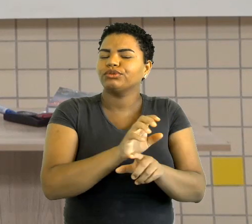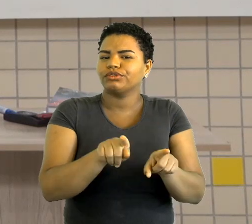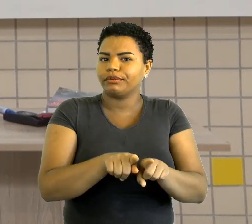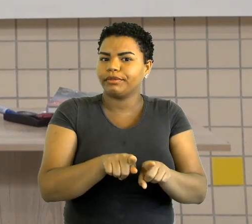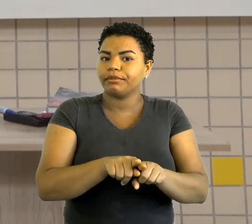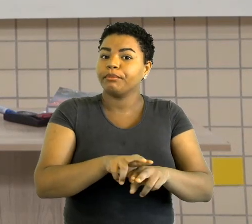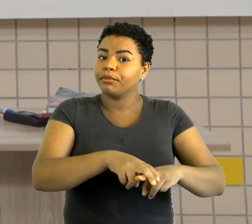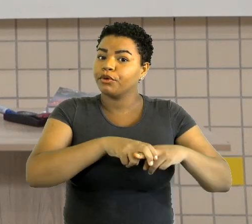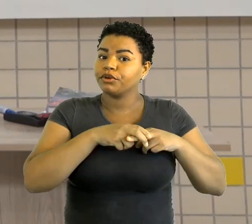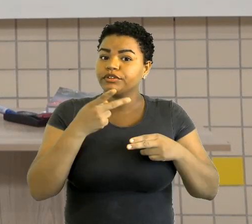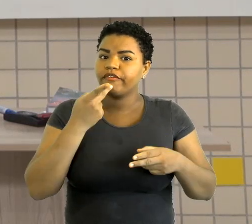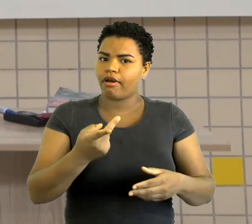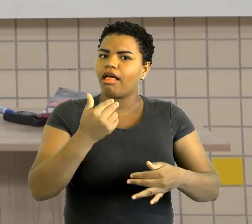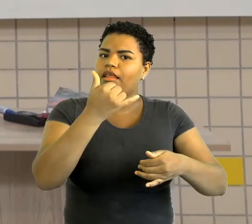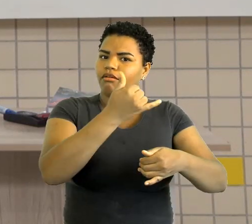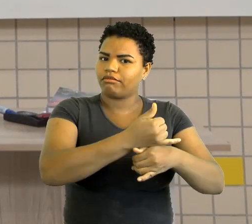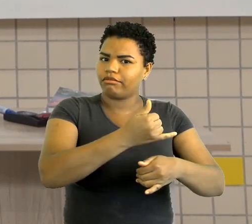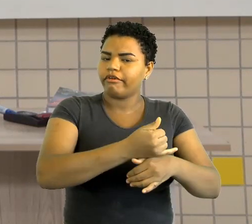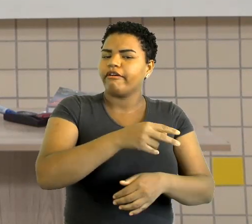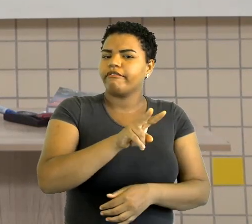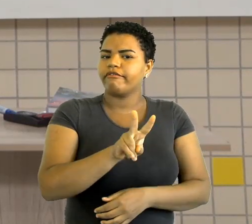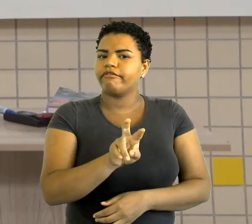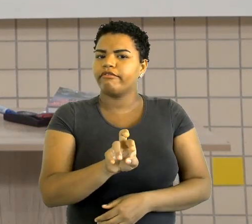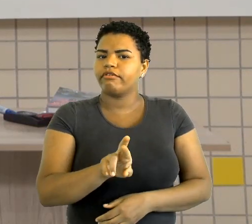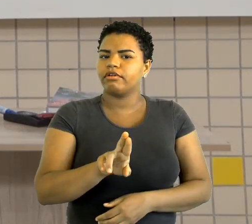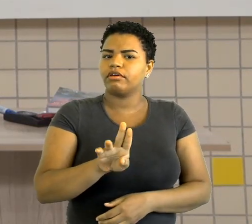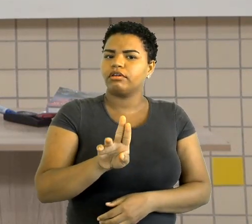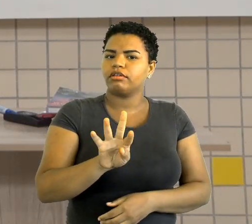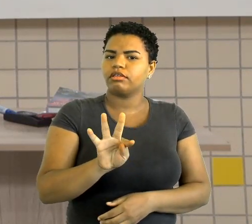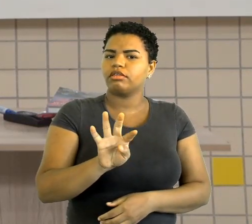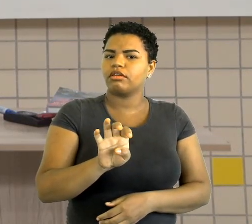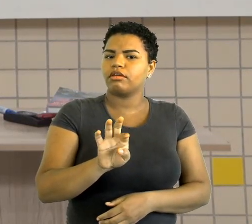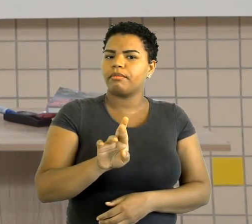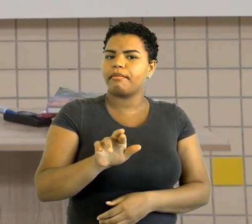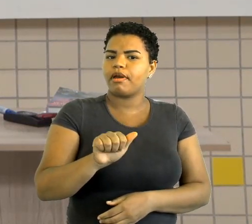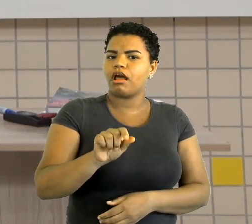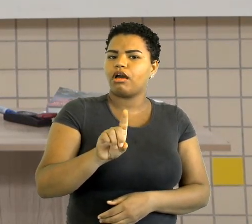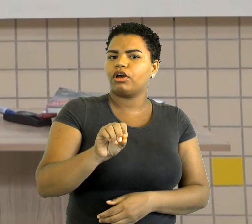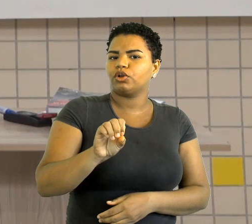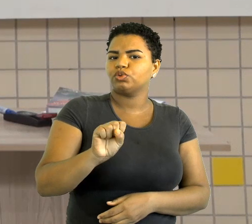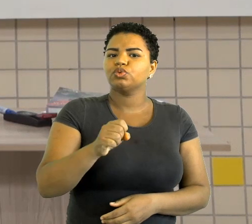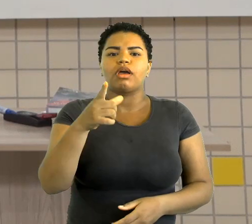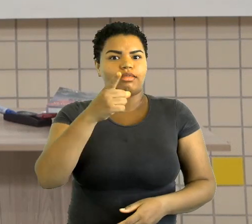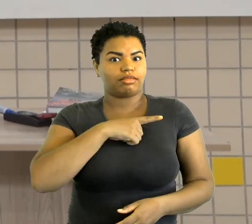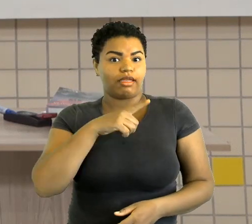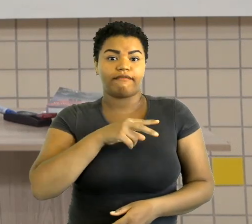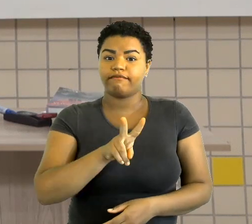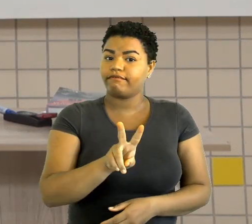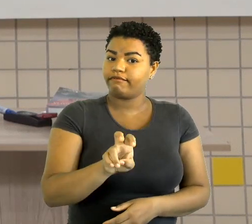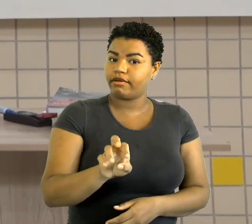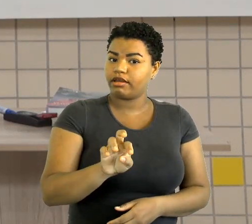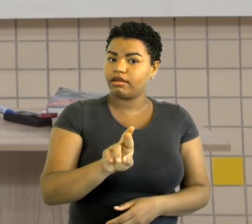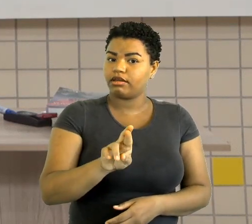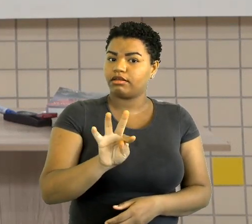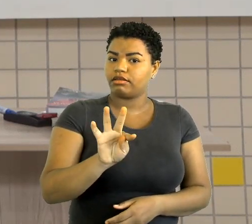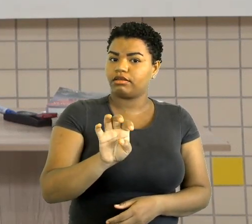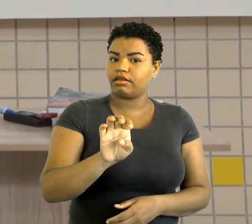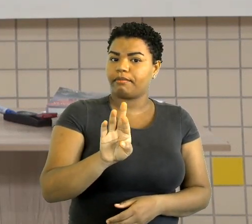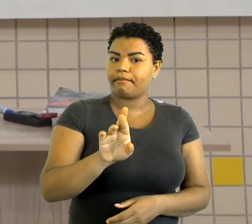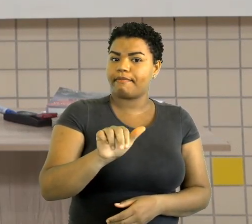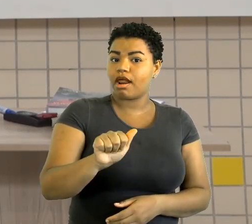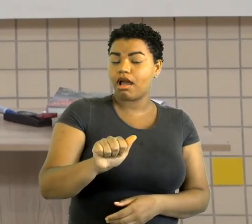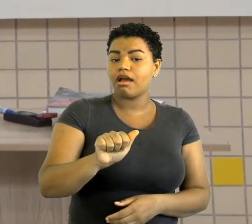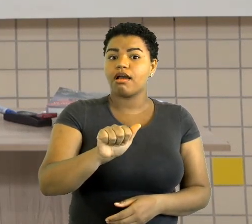chamamos de vertebrados, porque eles possuem uma vértebra, tá? Que nada